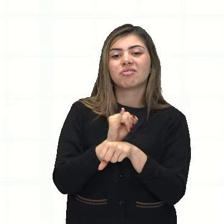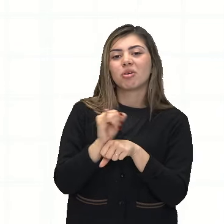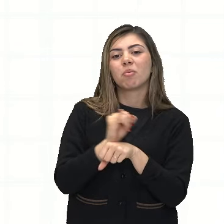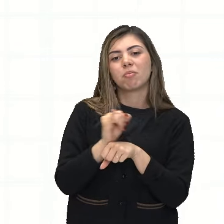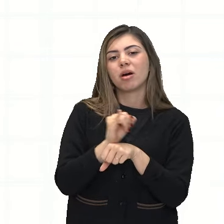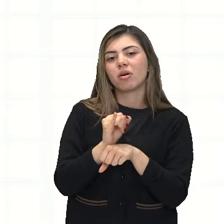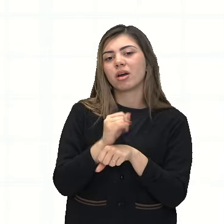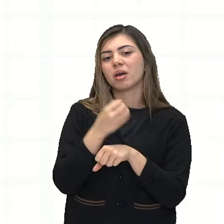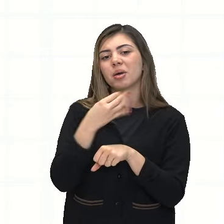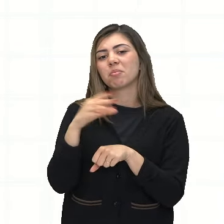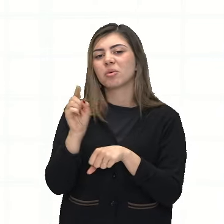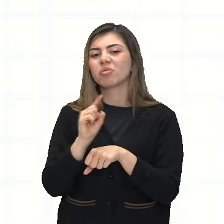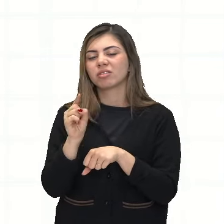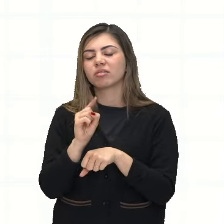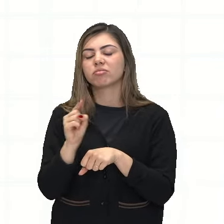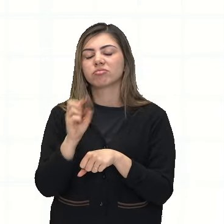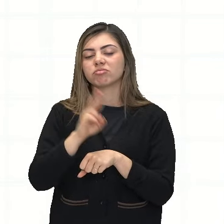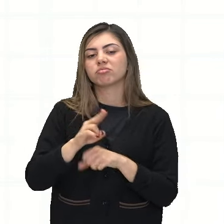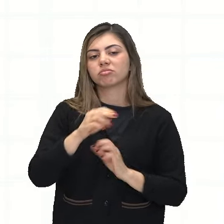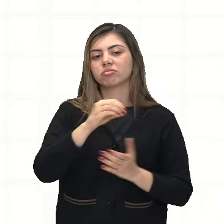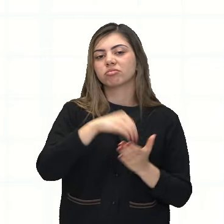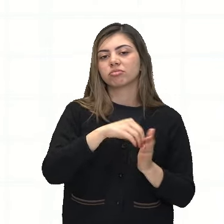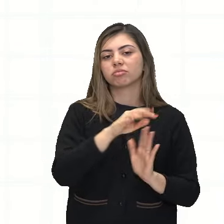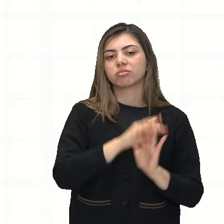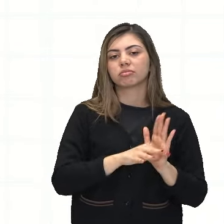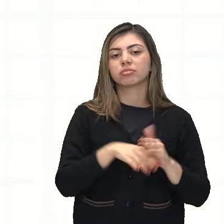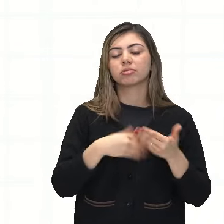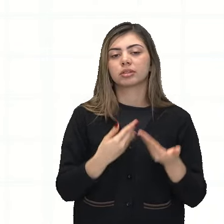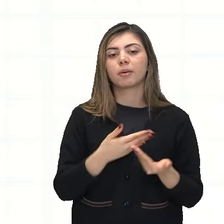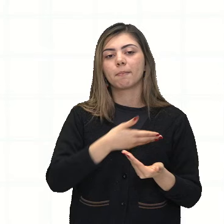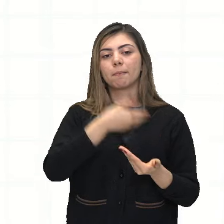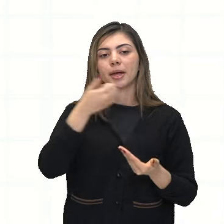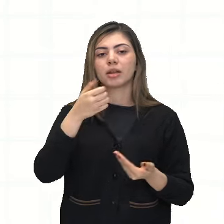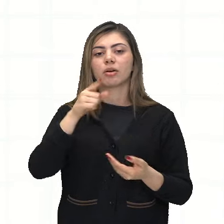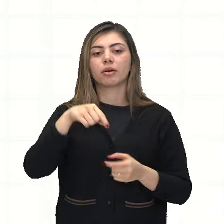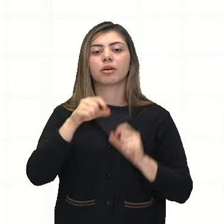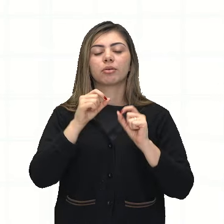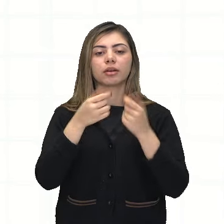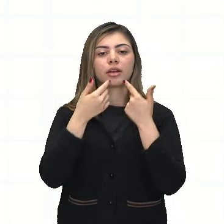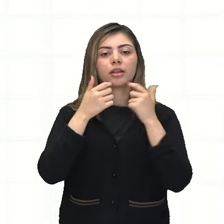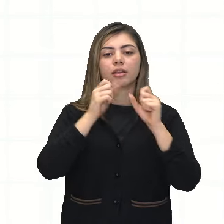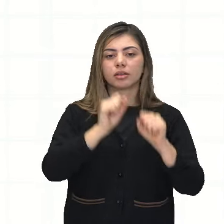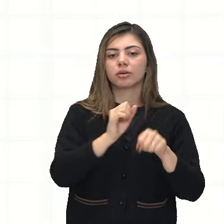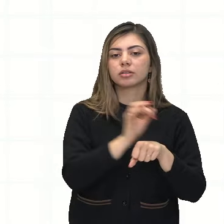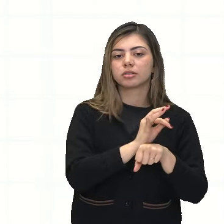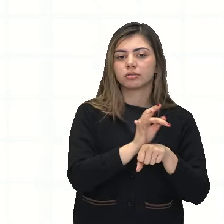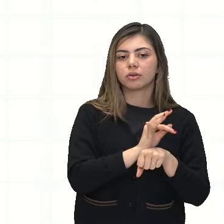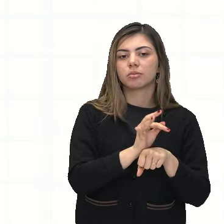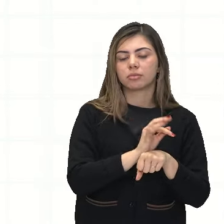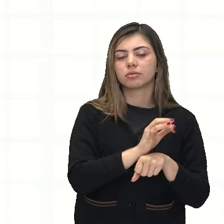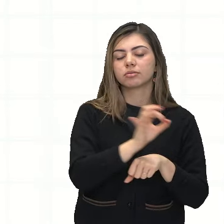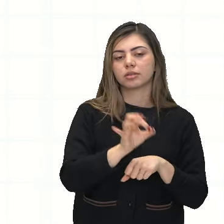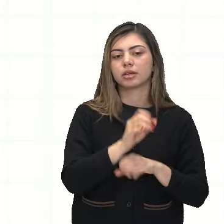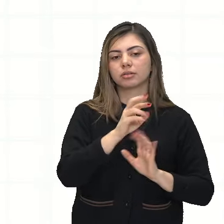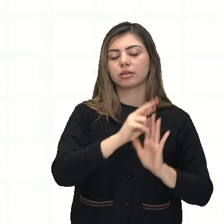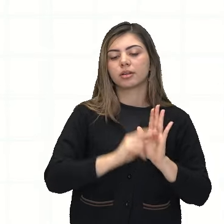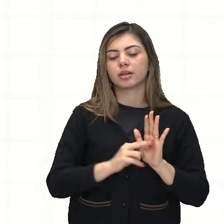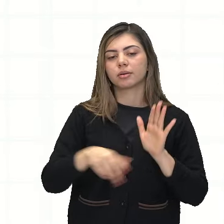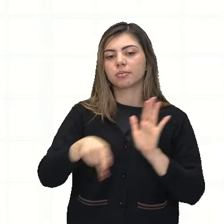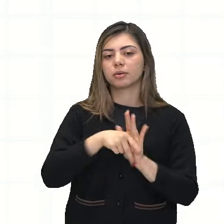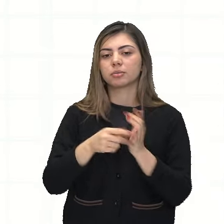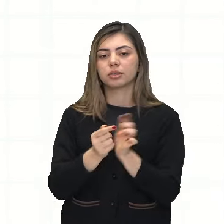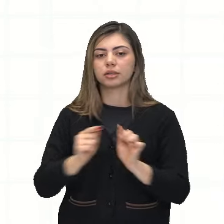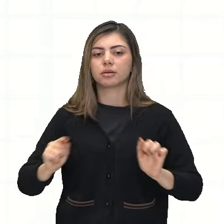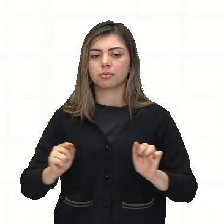dar uma perda de credibilidade ao texto então a linguagem utilizada é adequada ao contexto acadêmico Norma padrão como eu falei mantendo um